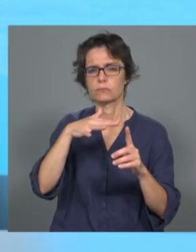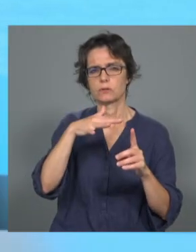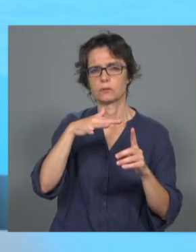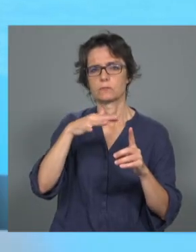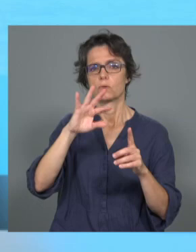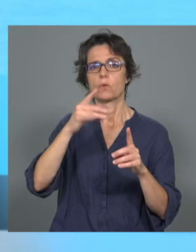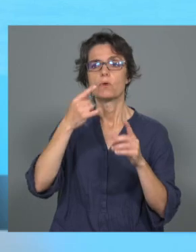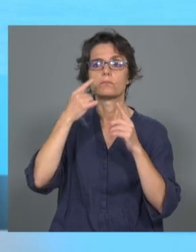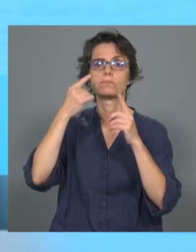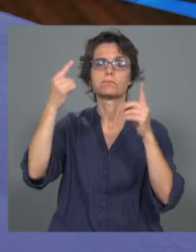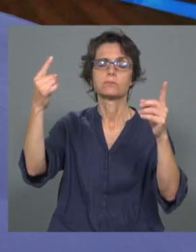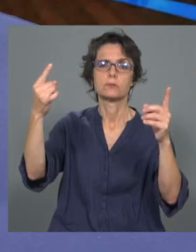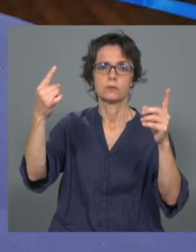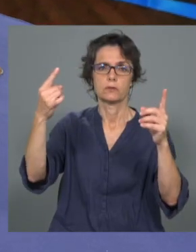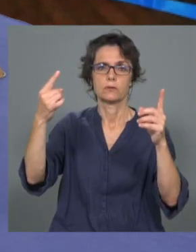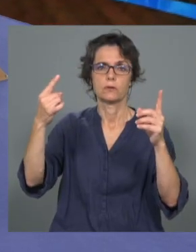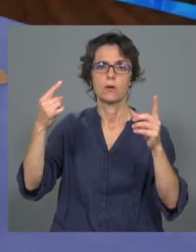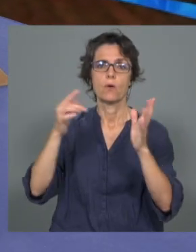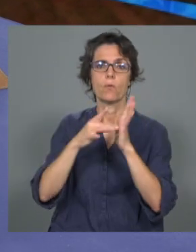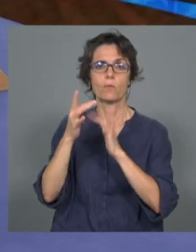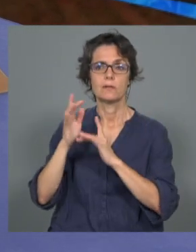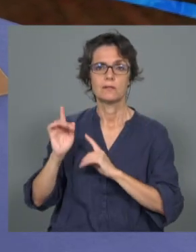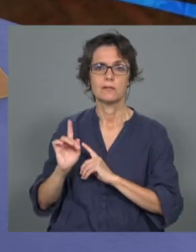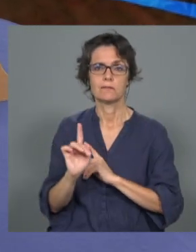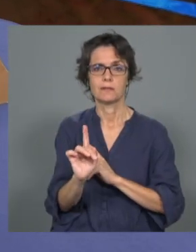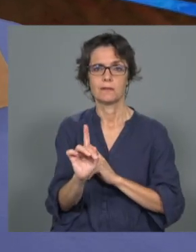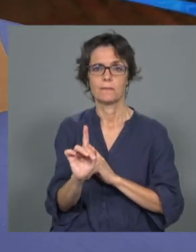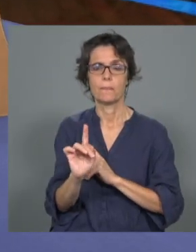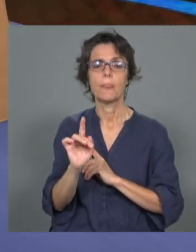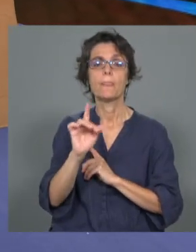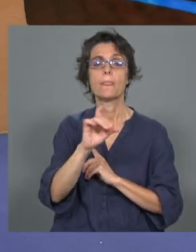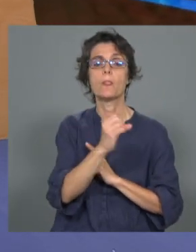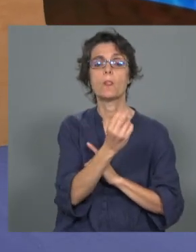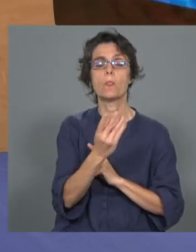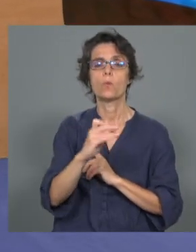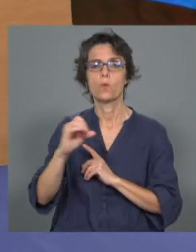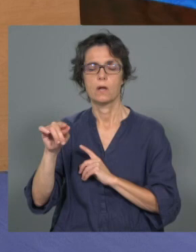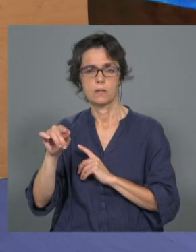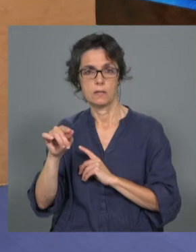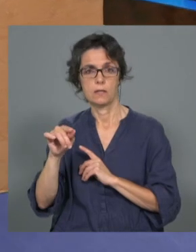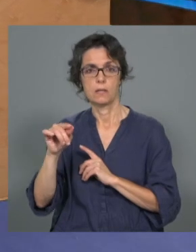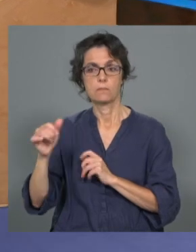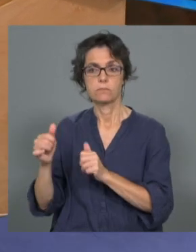homem que vem de fora, de uma cultura diferente, que andou com Paulo em